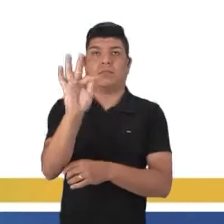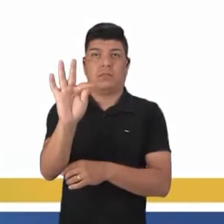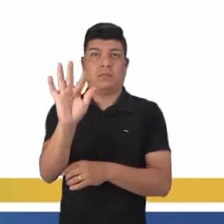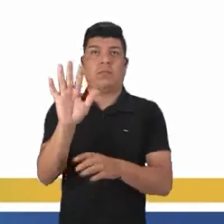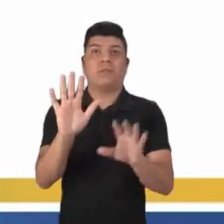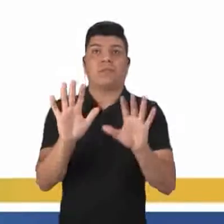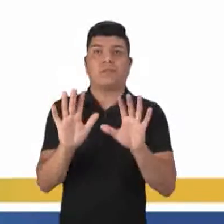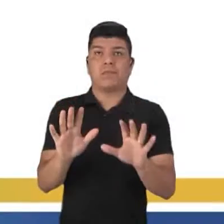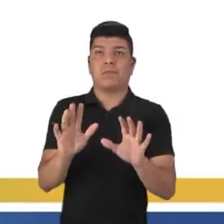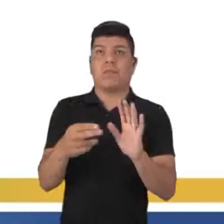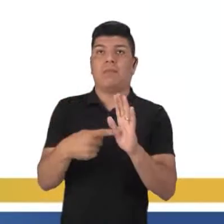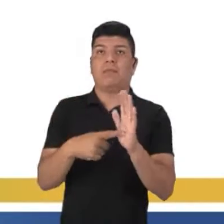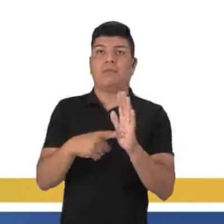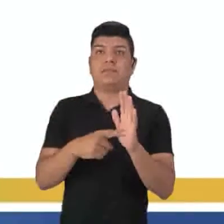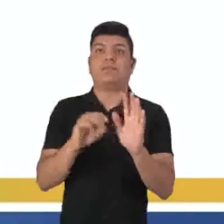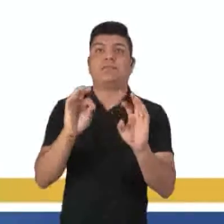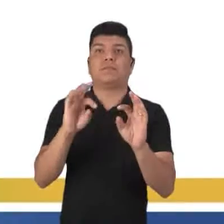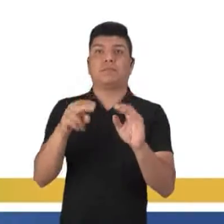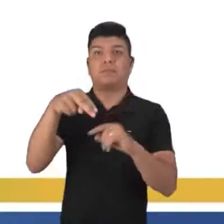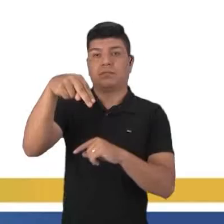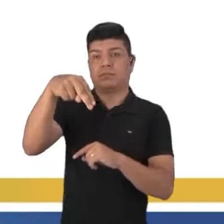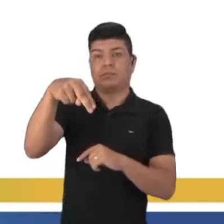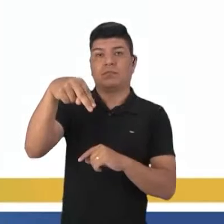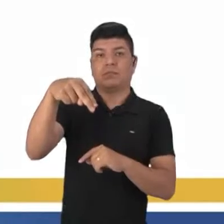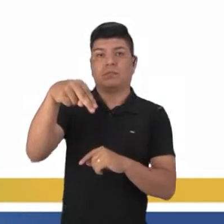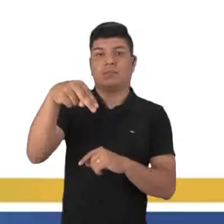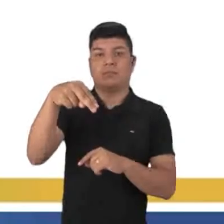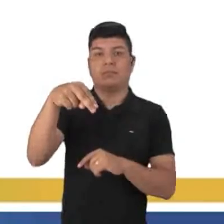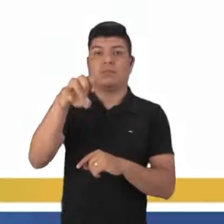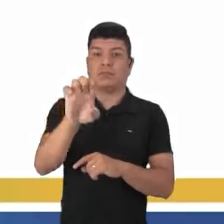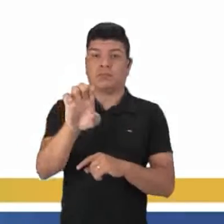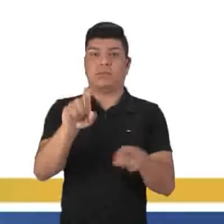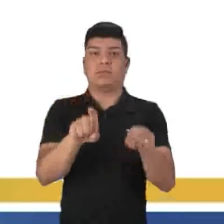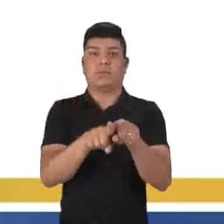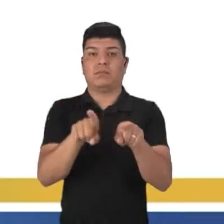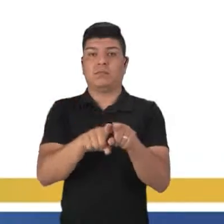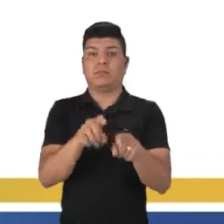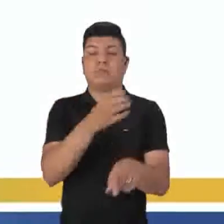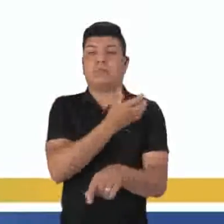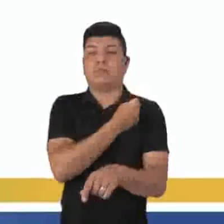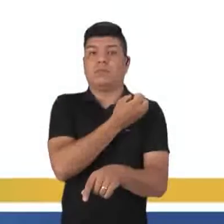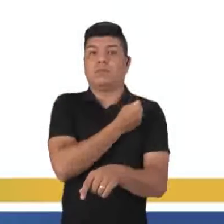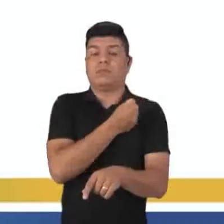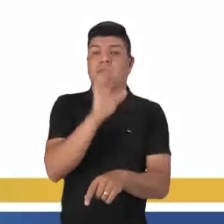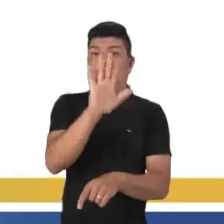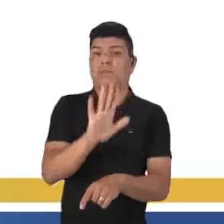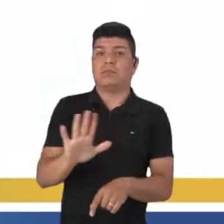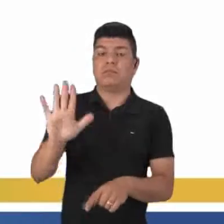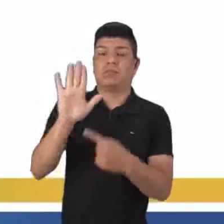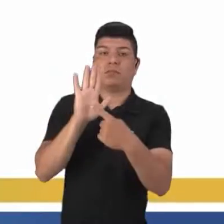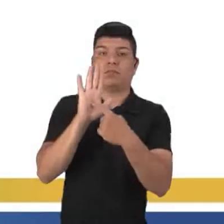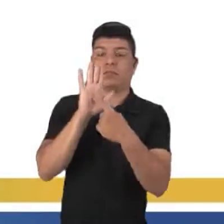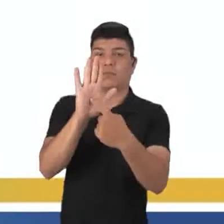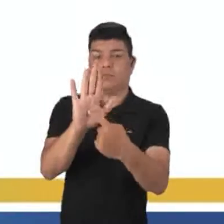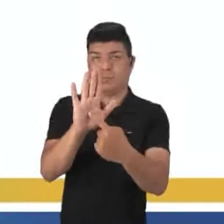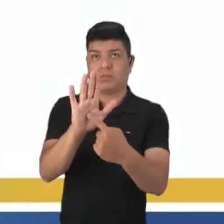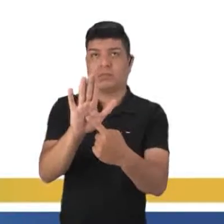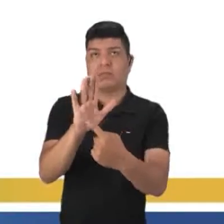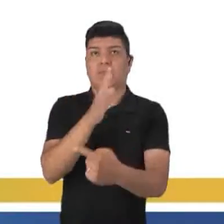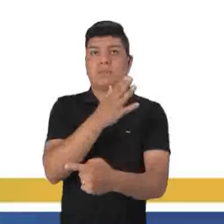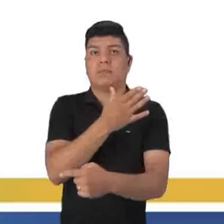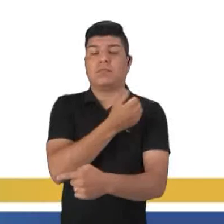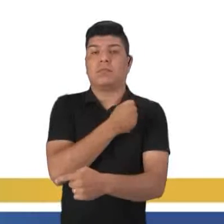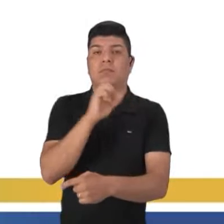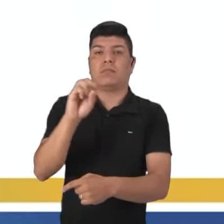amostrais de E é simbolizado por N de E, assim como o número de elementos do espaço amostral, será dado por N de